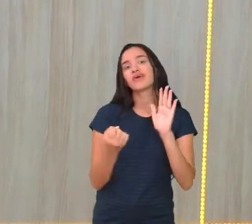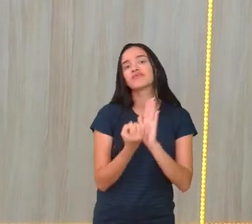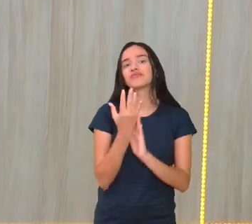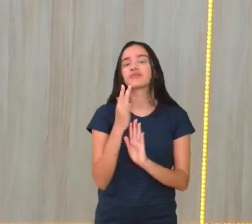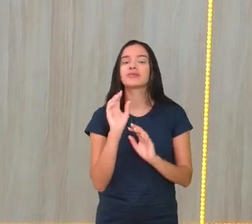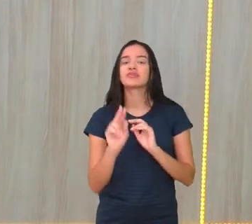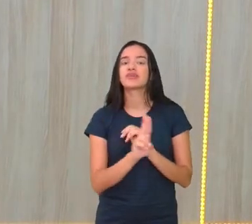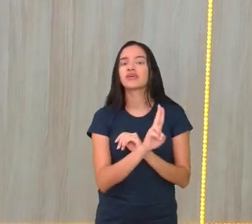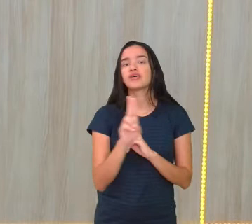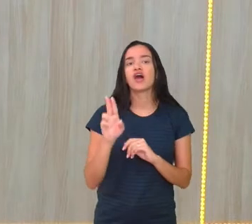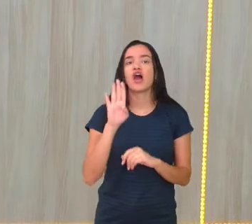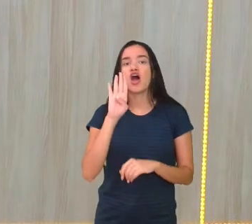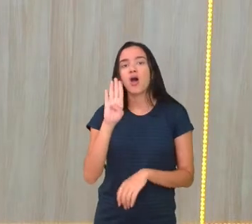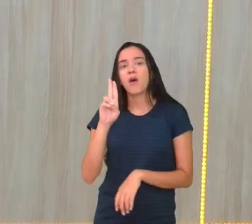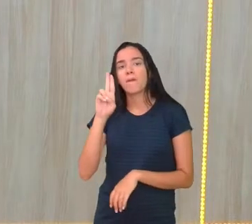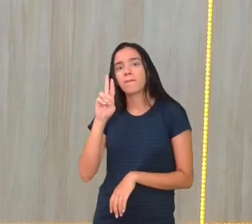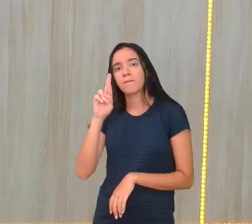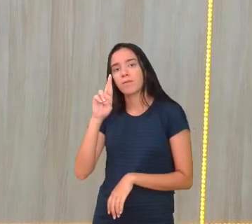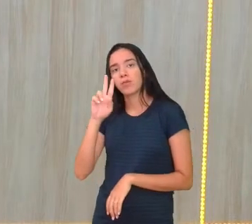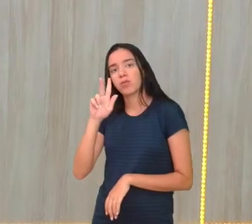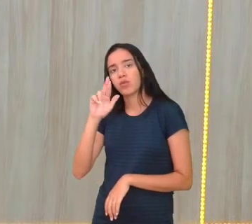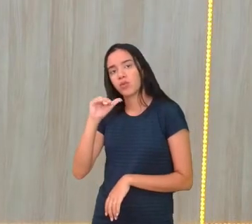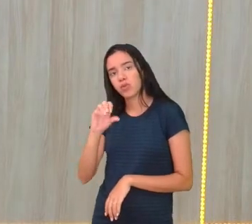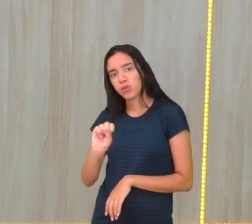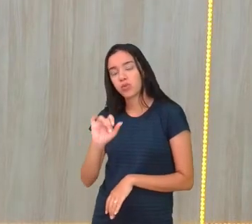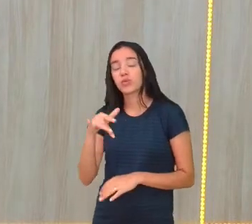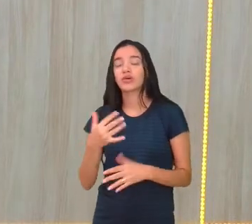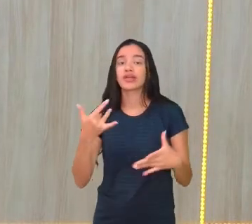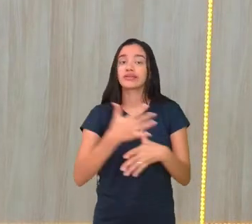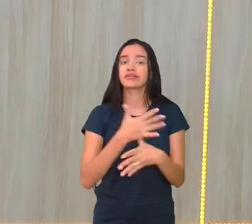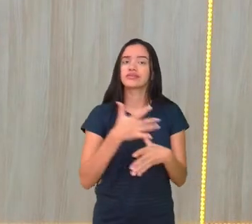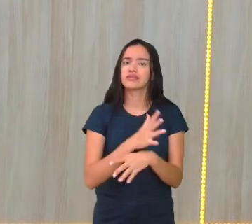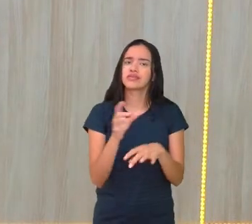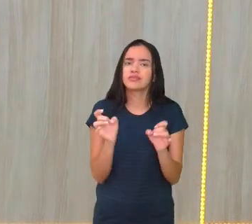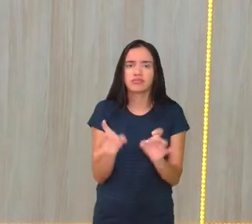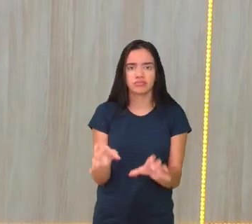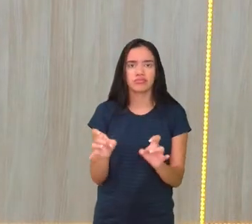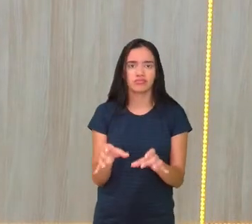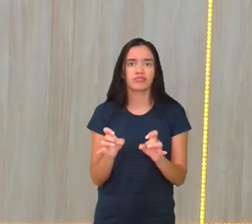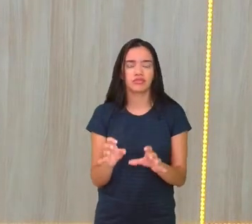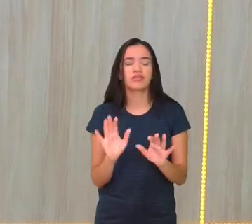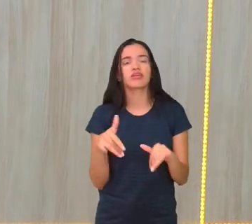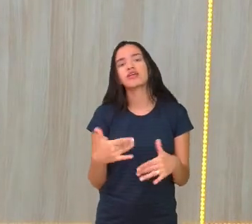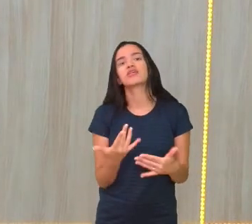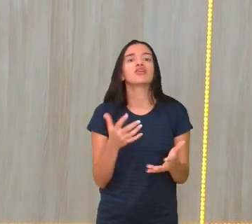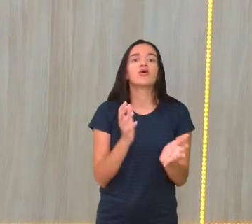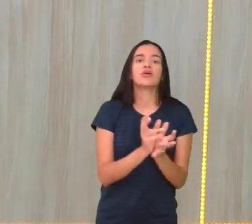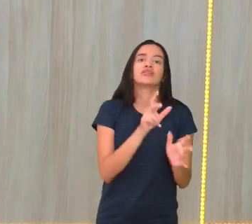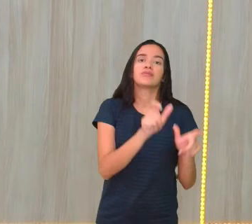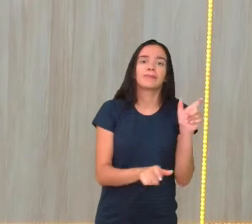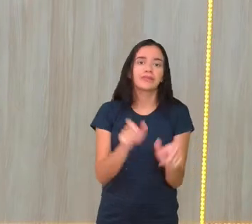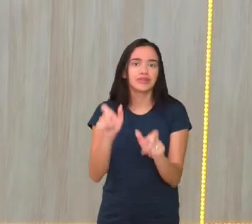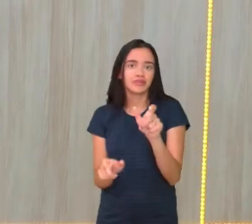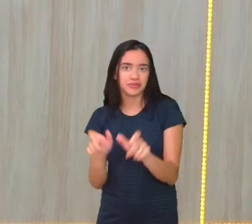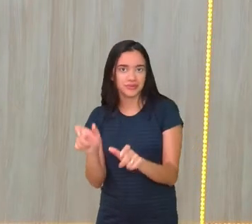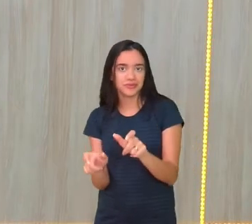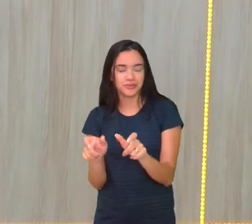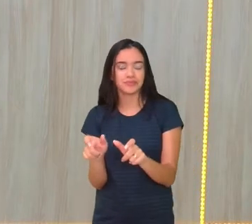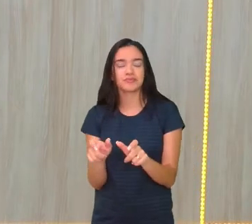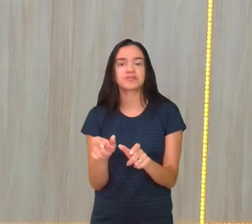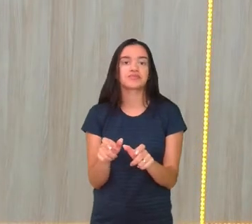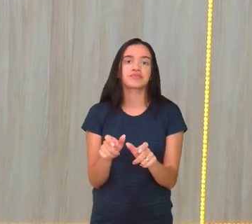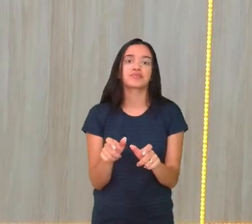dos chamados burgos, que eram cidades comerciais, né? Então, o habitante do burgo era o burguês,